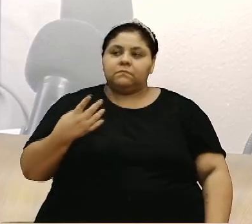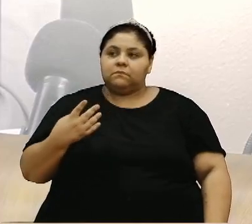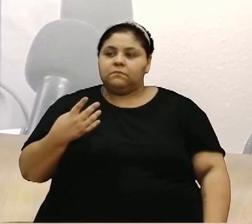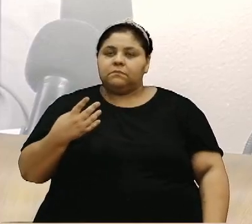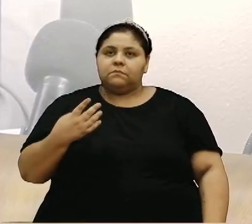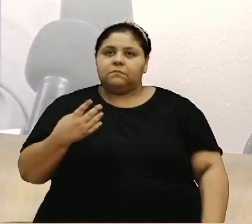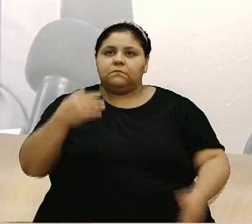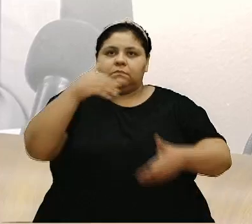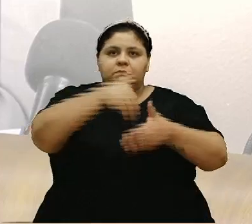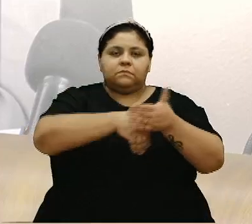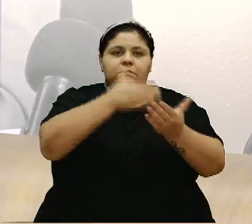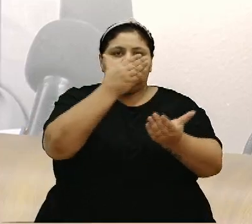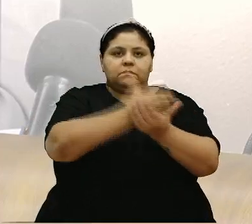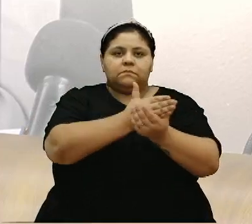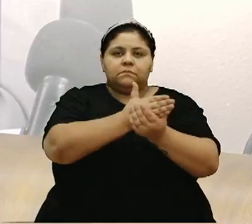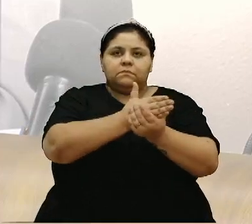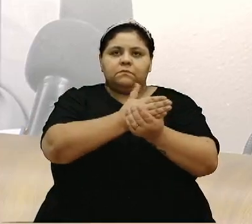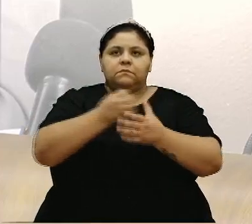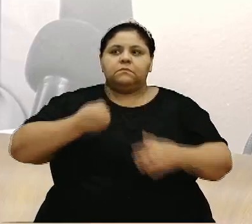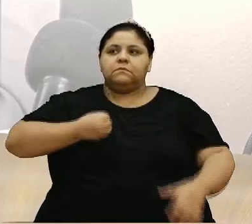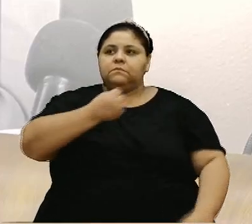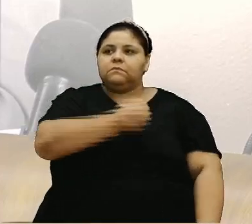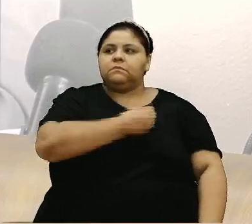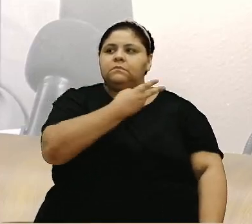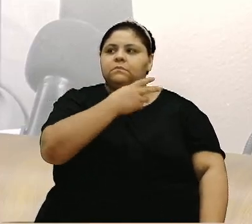162/2024, contido no processo número